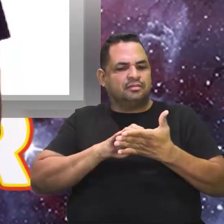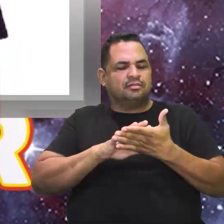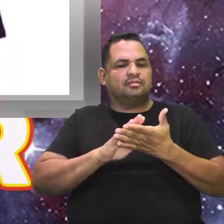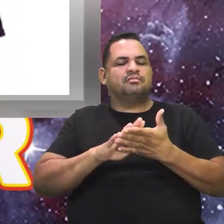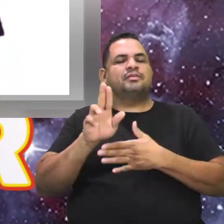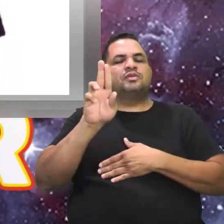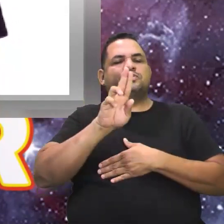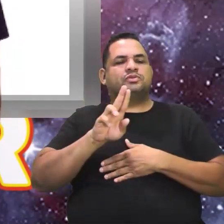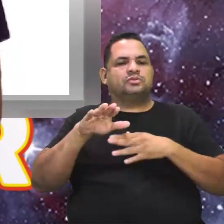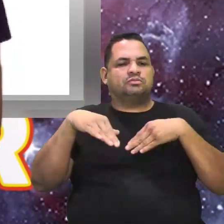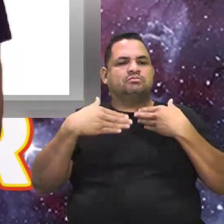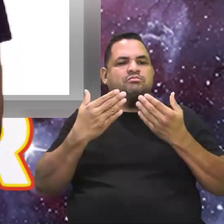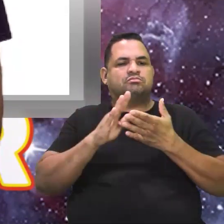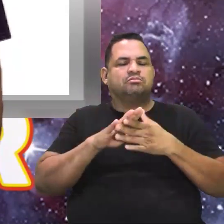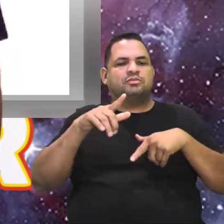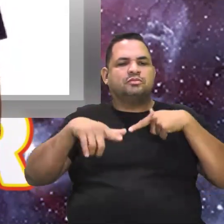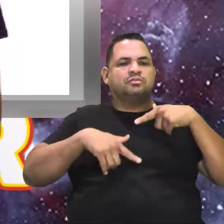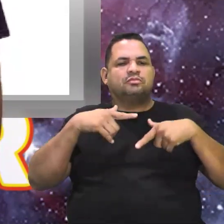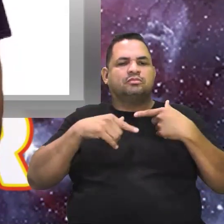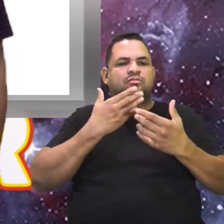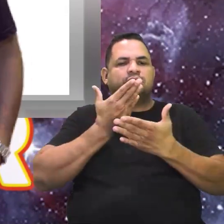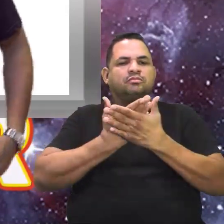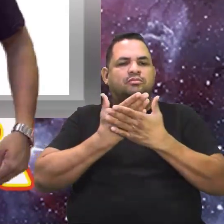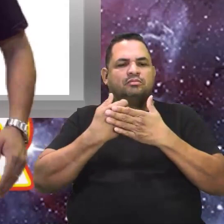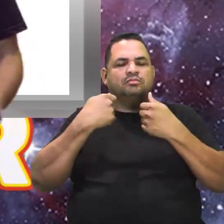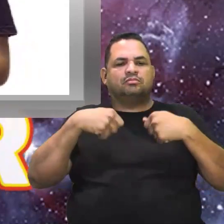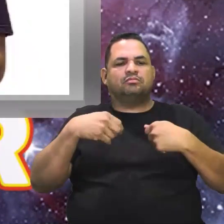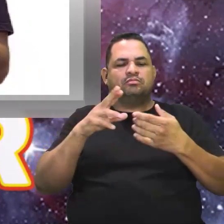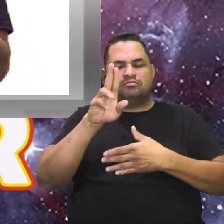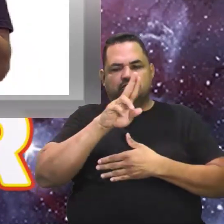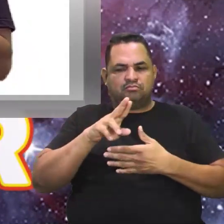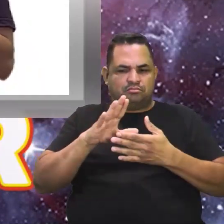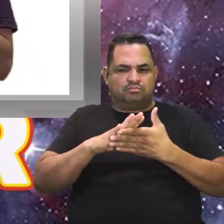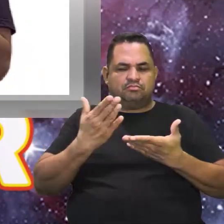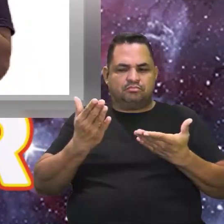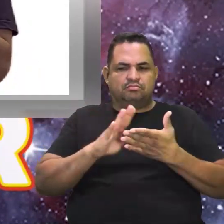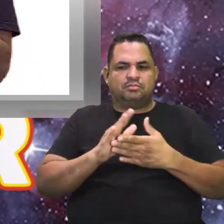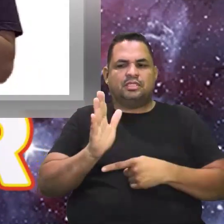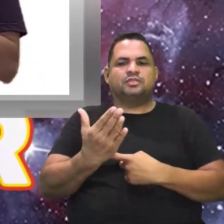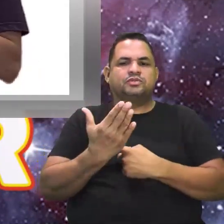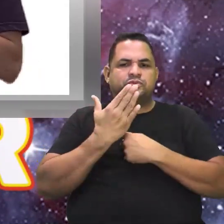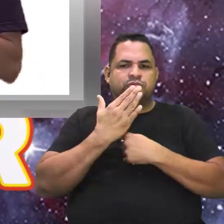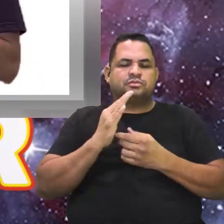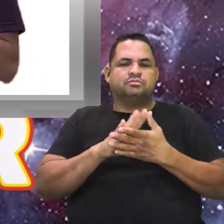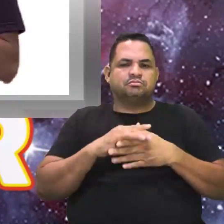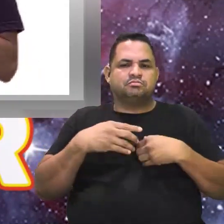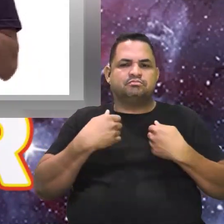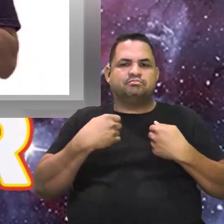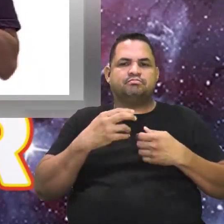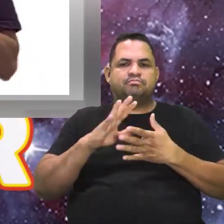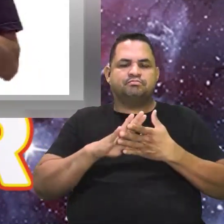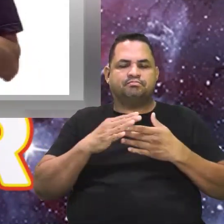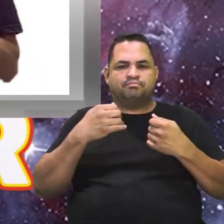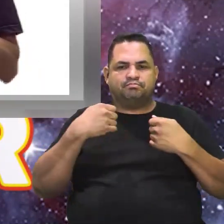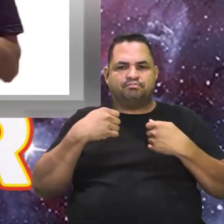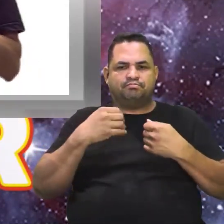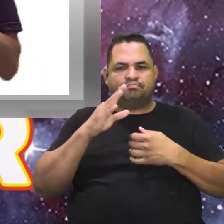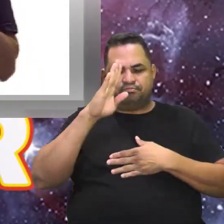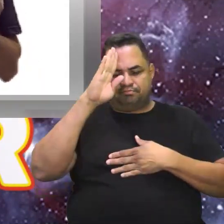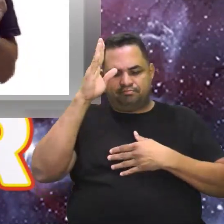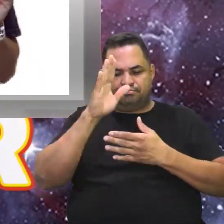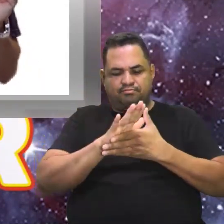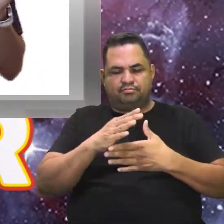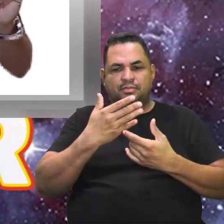usar? Sim. Enquanto estamos trabalhando os estudos, a gente pode usar a calculadora a nosso favor. Principalmente para né? tirar dúvida. Isso. Se fez a conta